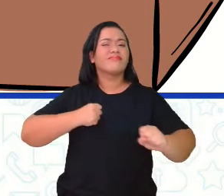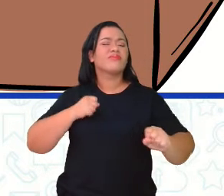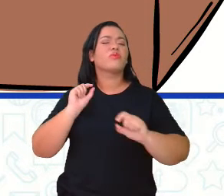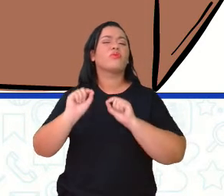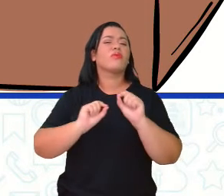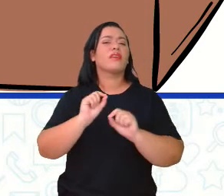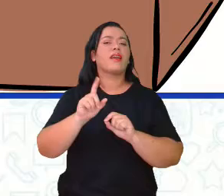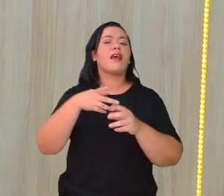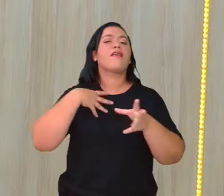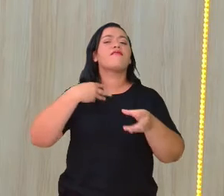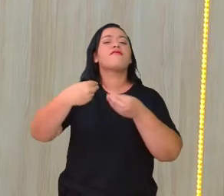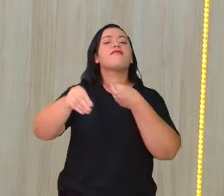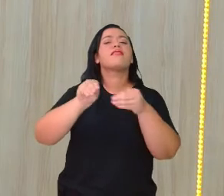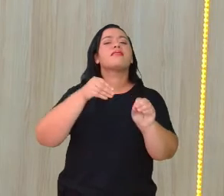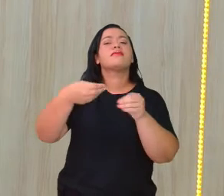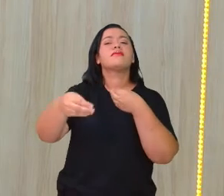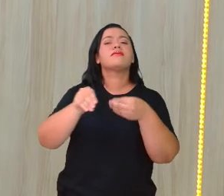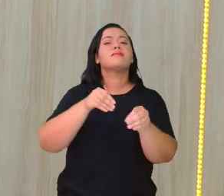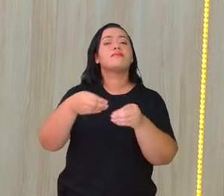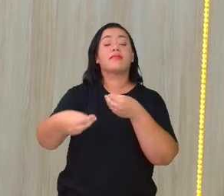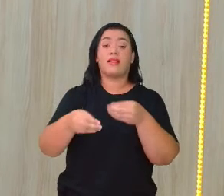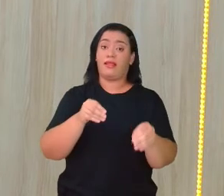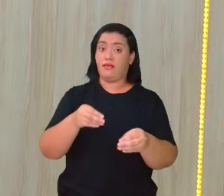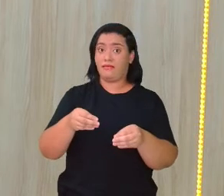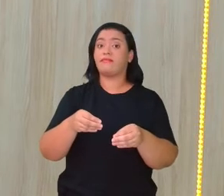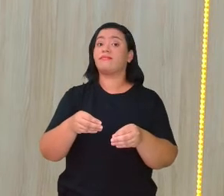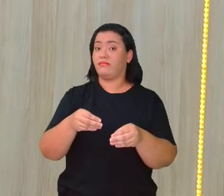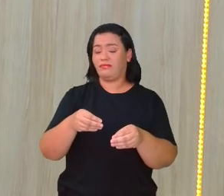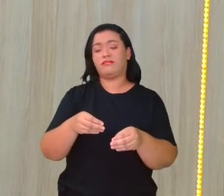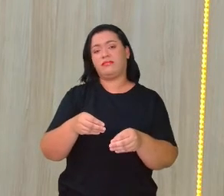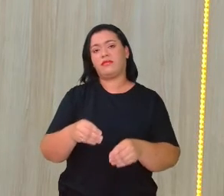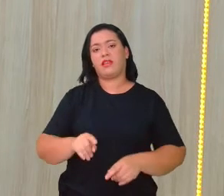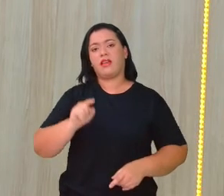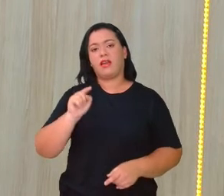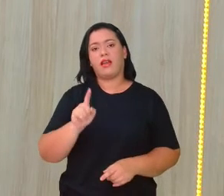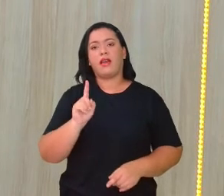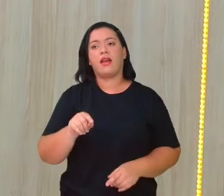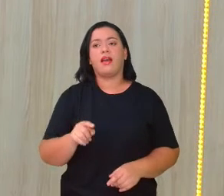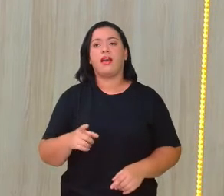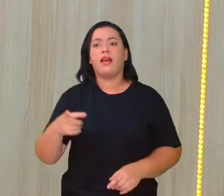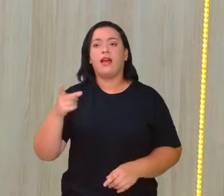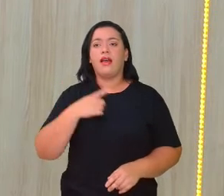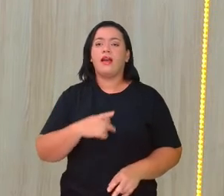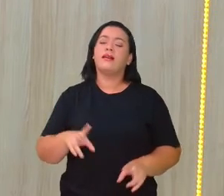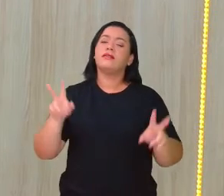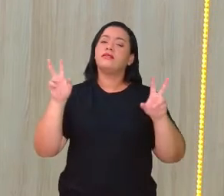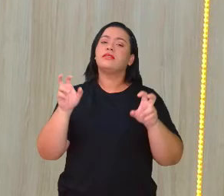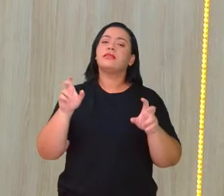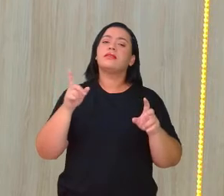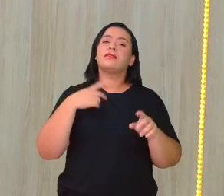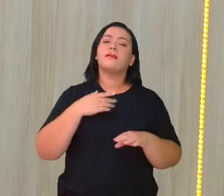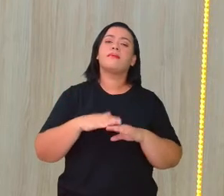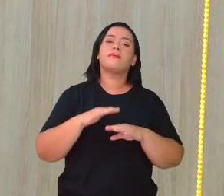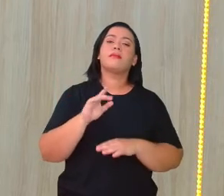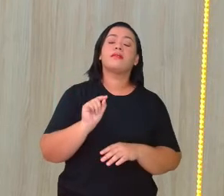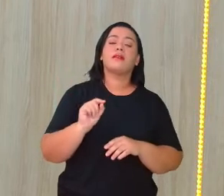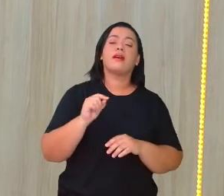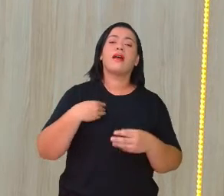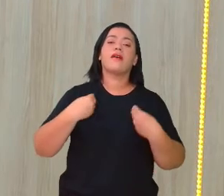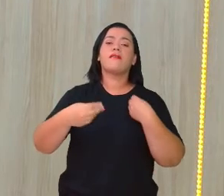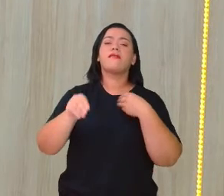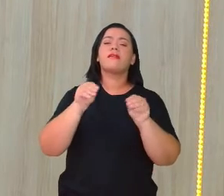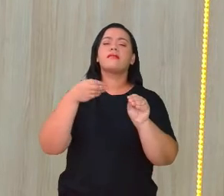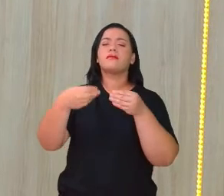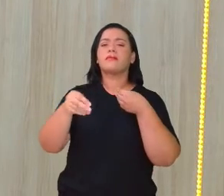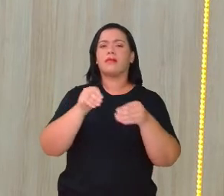está falando de flexibilidade. Dentro da educação física, a gente usa o termo com mais frequência de